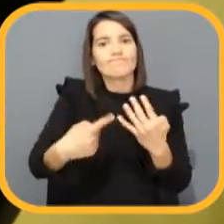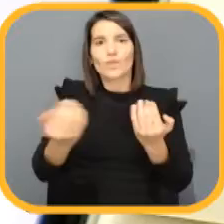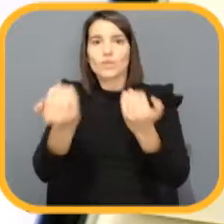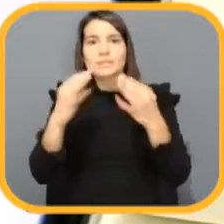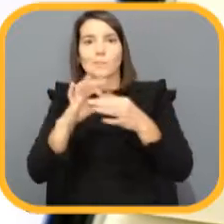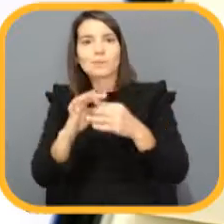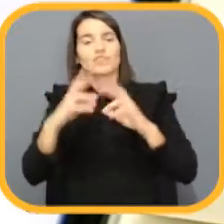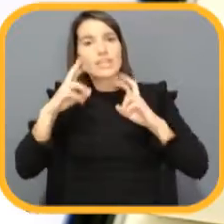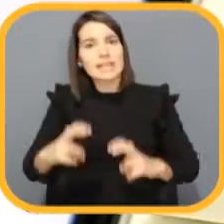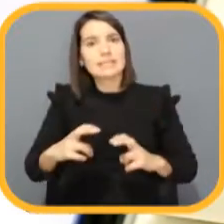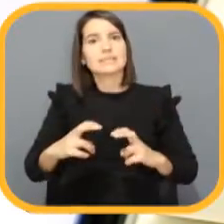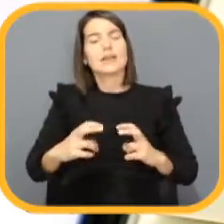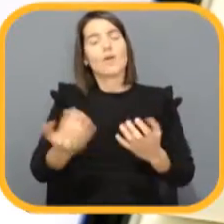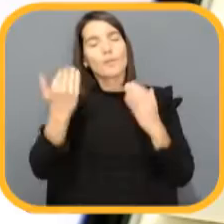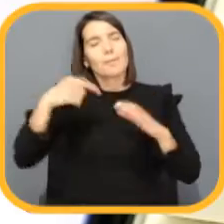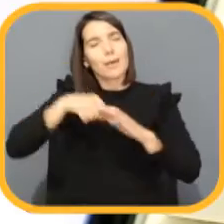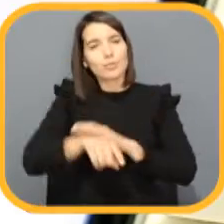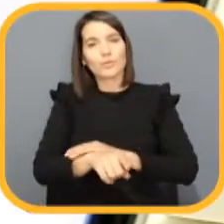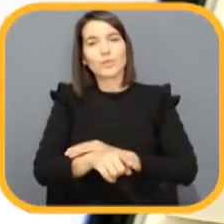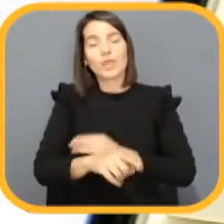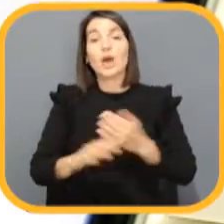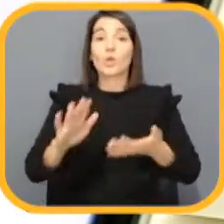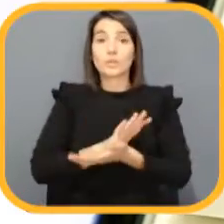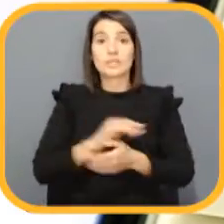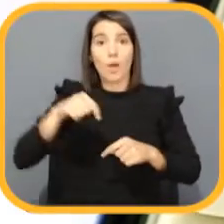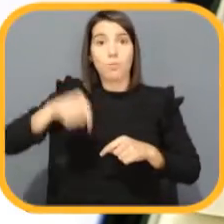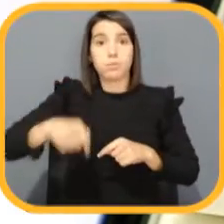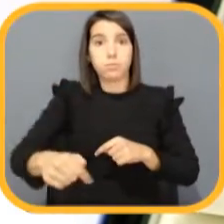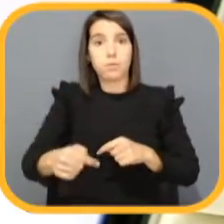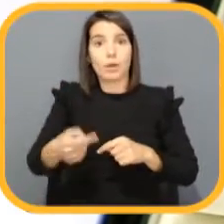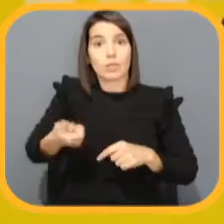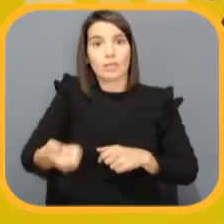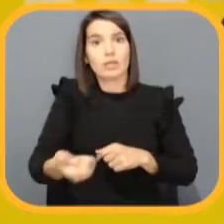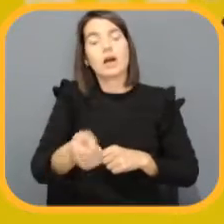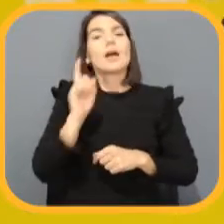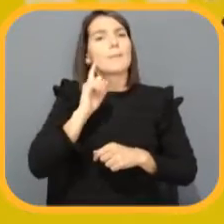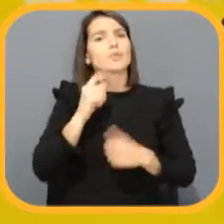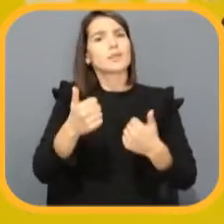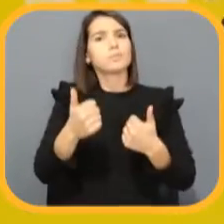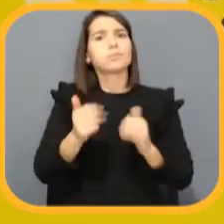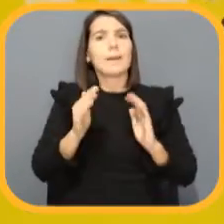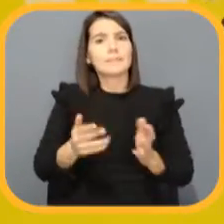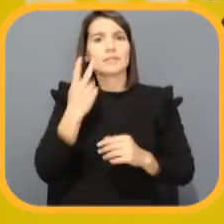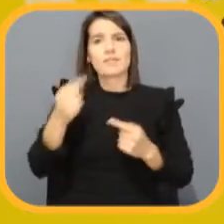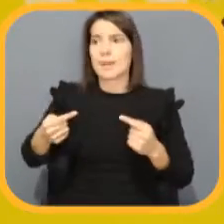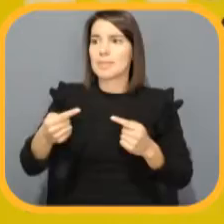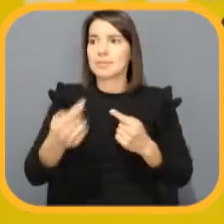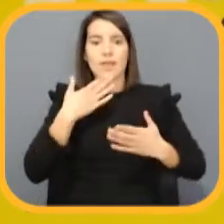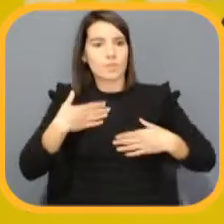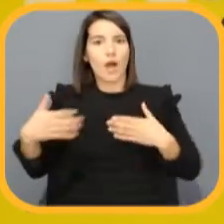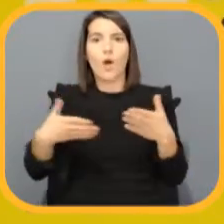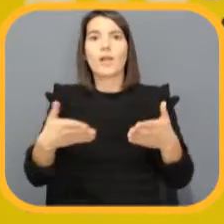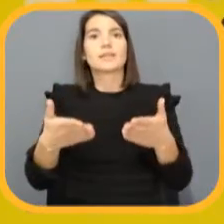Portanto, é assim, as notícias mais imediatas são muito importantes, não é? Nós precisamos delas no nosso dia-a-dia, para orientar o nosso dia-a-dia.